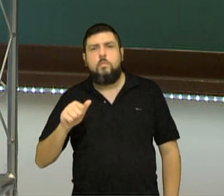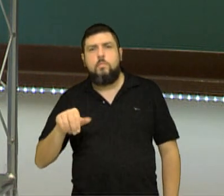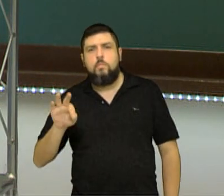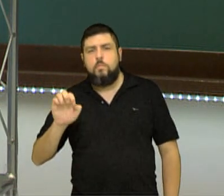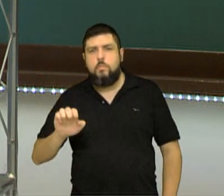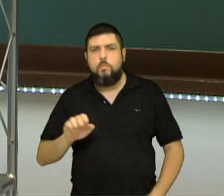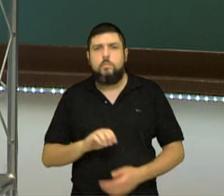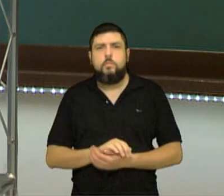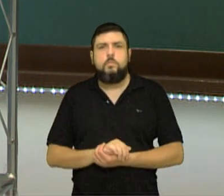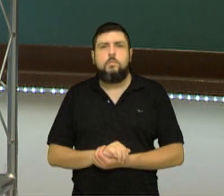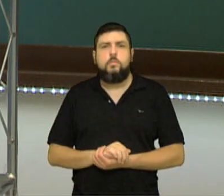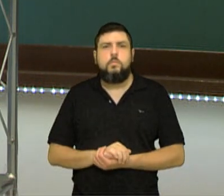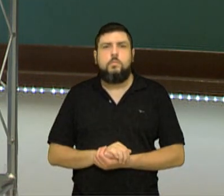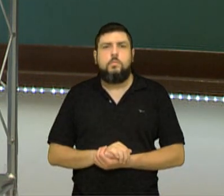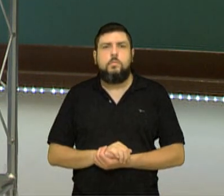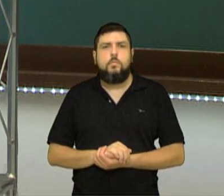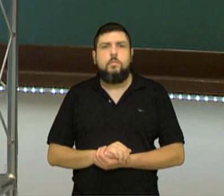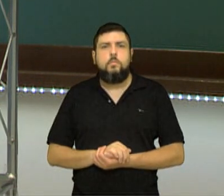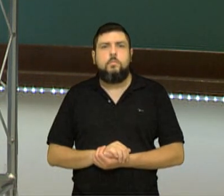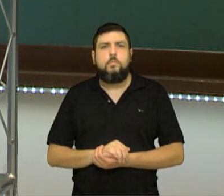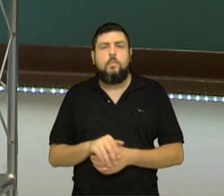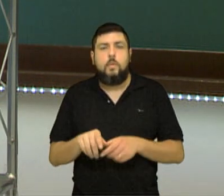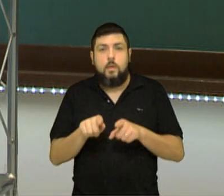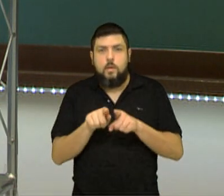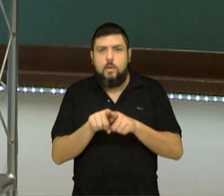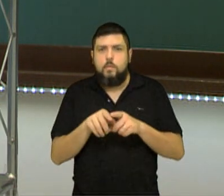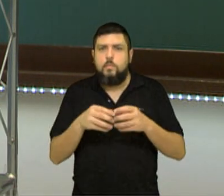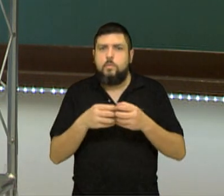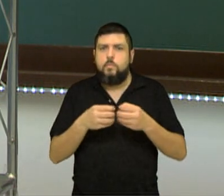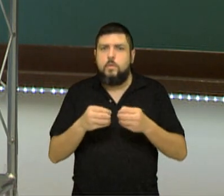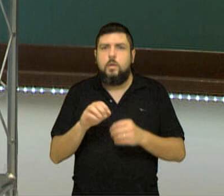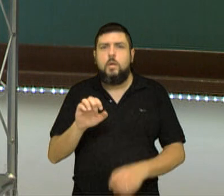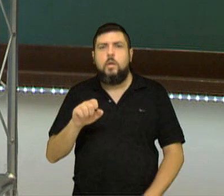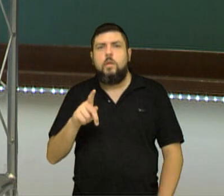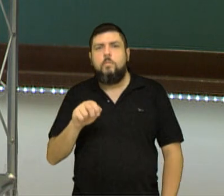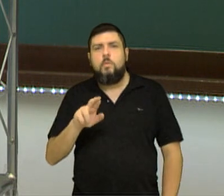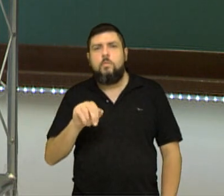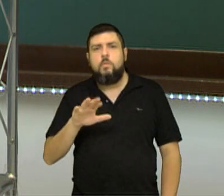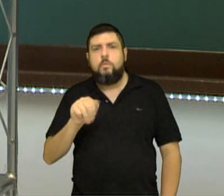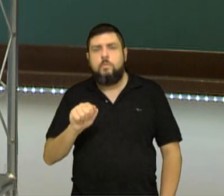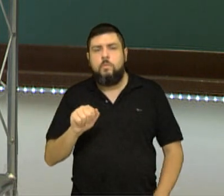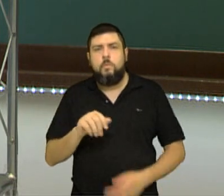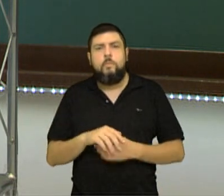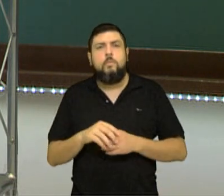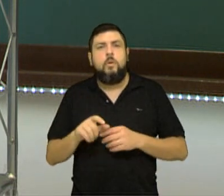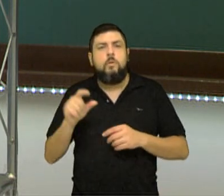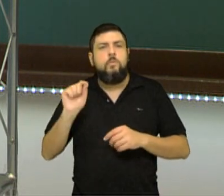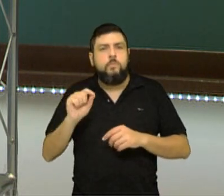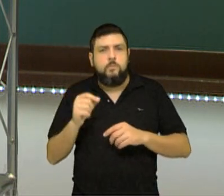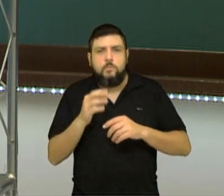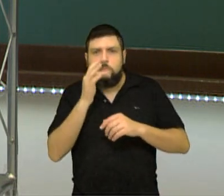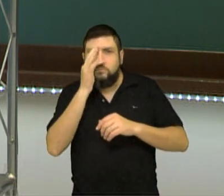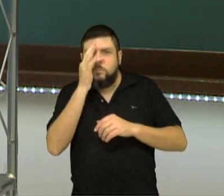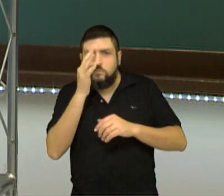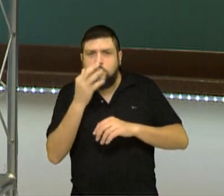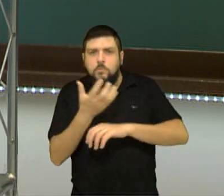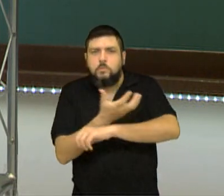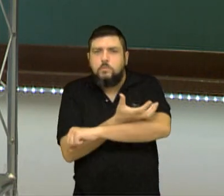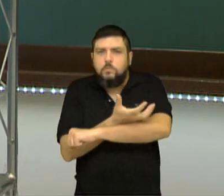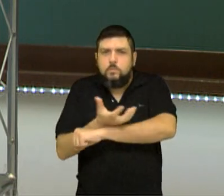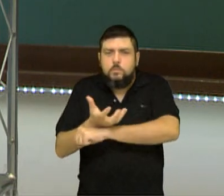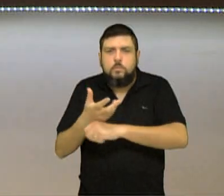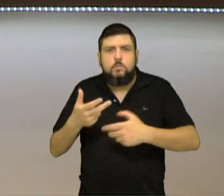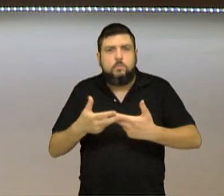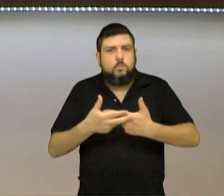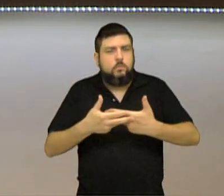ok? E também temos a meiose espórica, tá? Que vai acontecer na maioria das plantas, né? Algas, fungos,